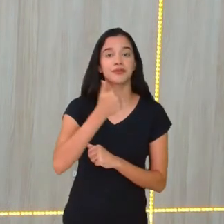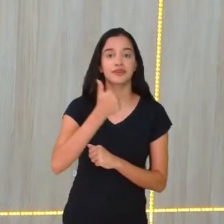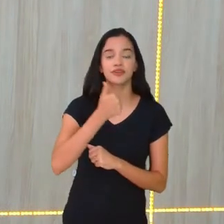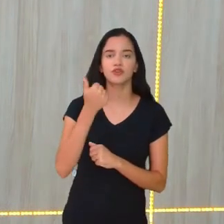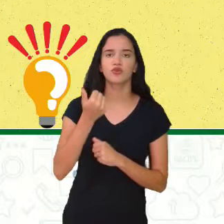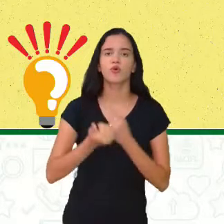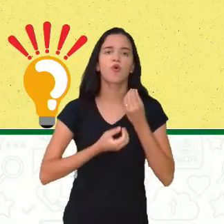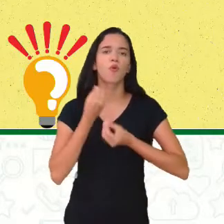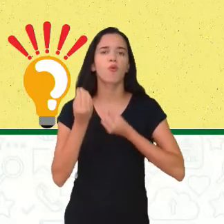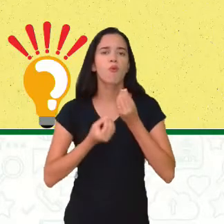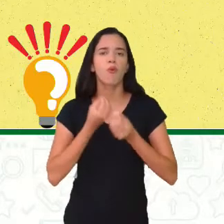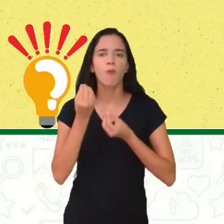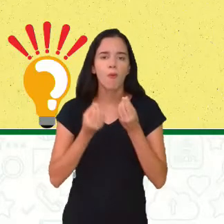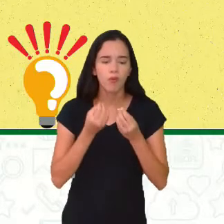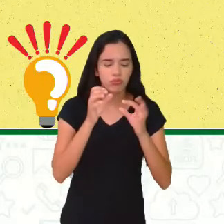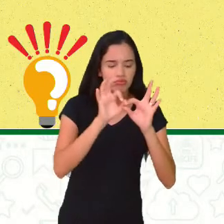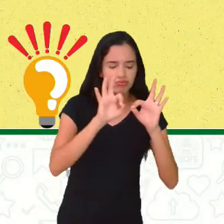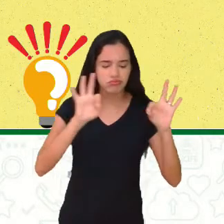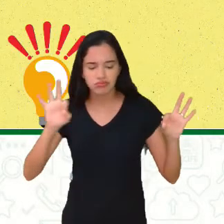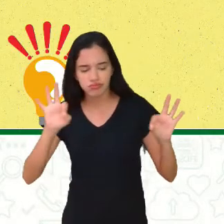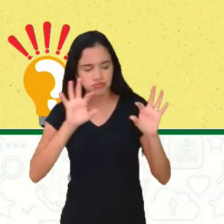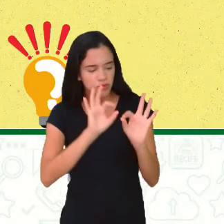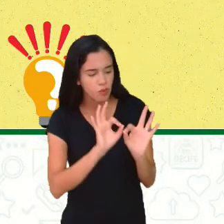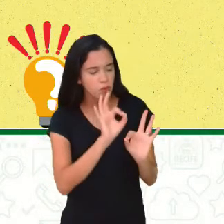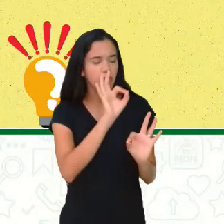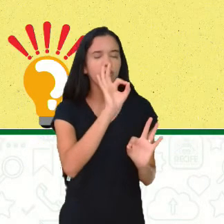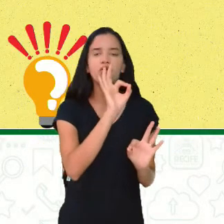como fazemos para medir as coisas.